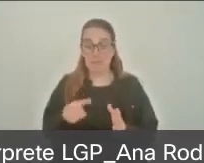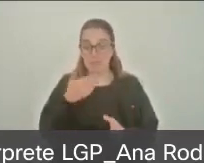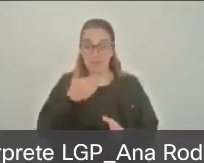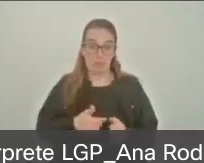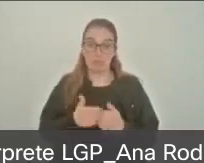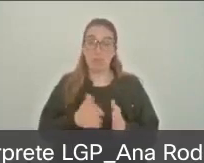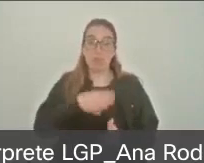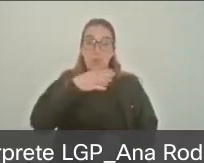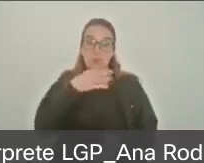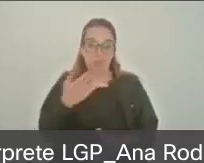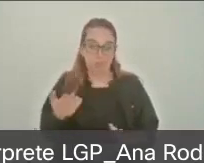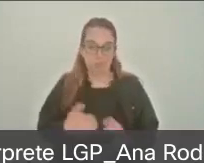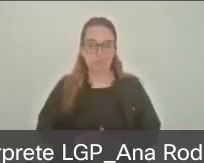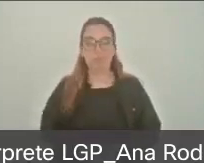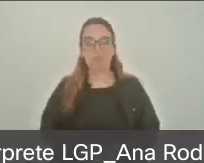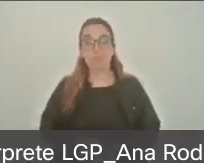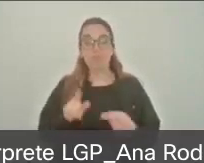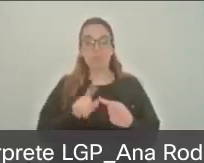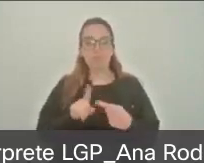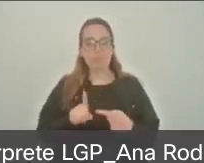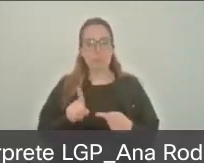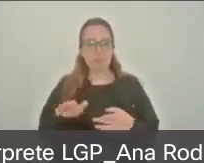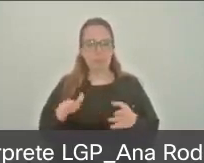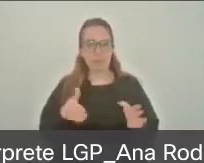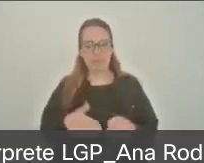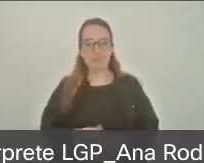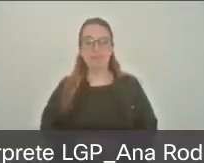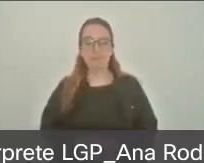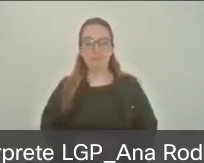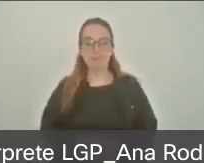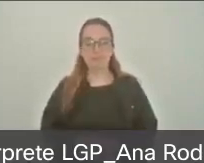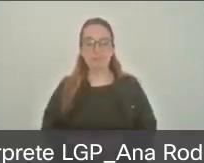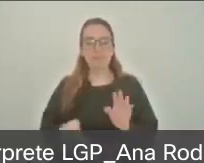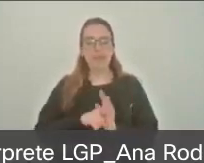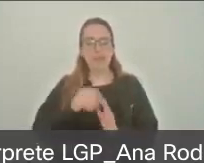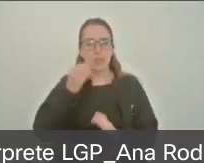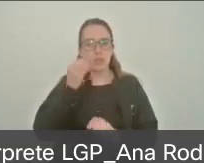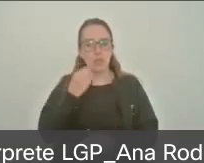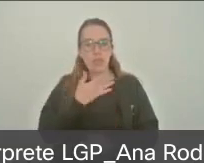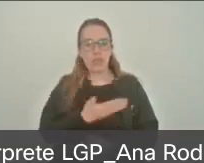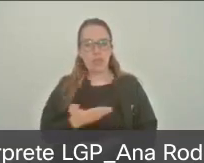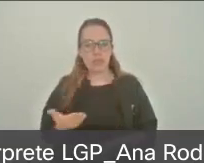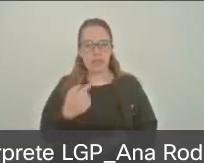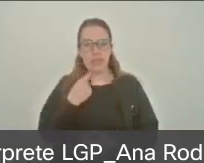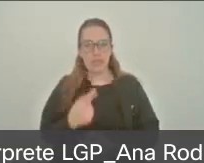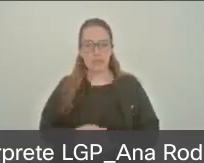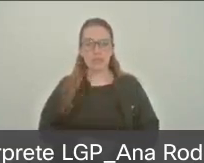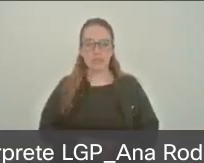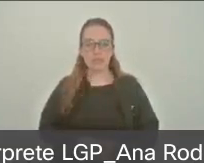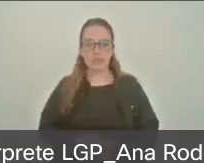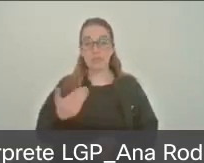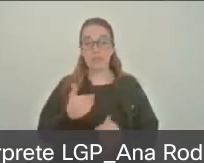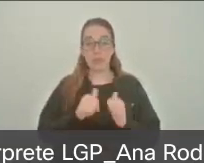experiência. Ora, começando então pela primeira perspectiva de análise, o enquadramento jurídico e conceptual, pode dizer-se que o direito